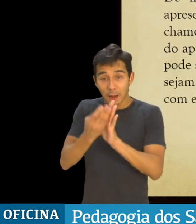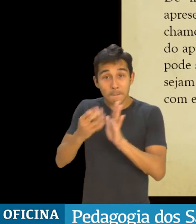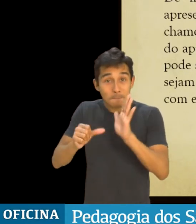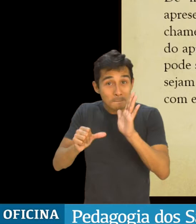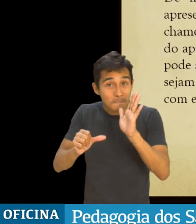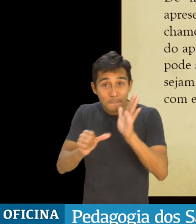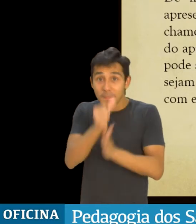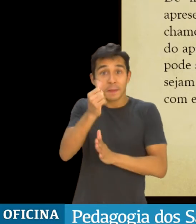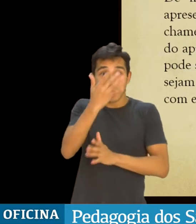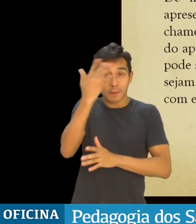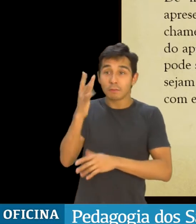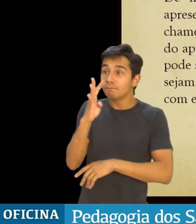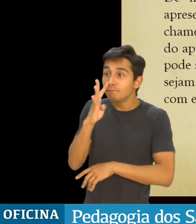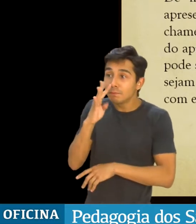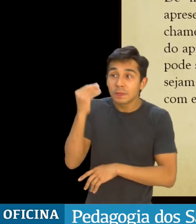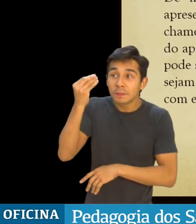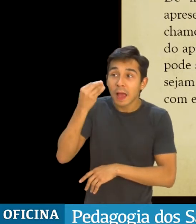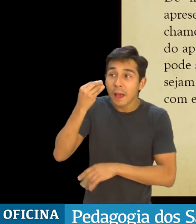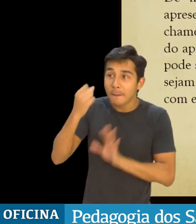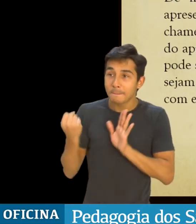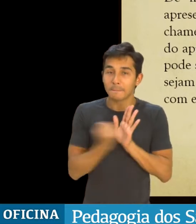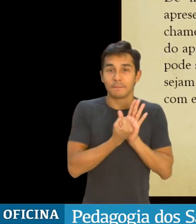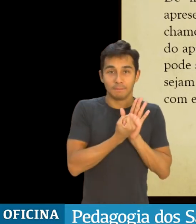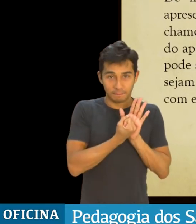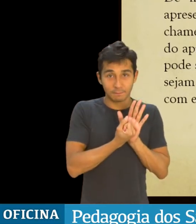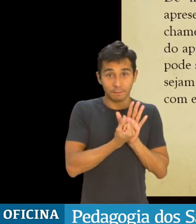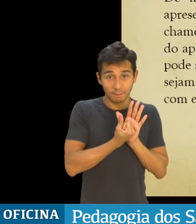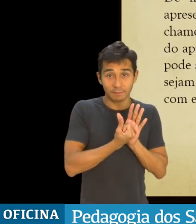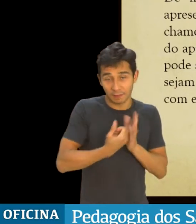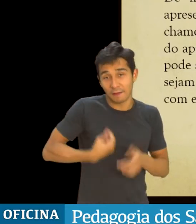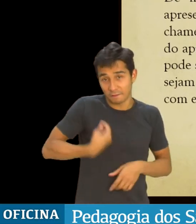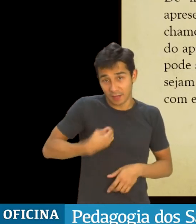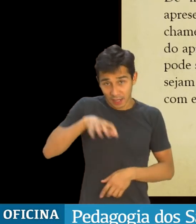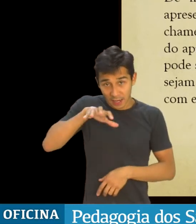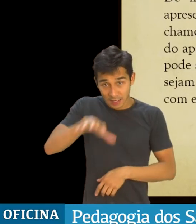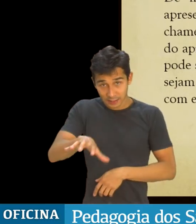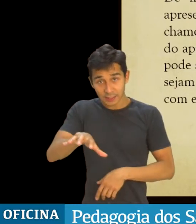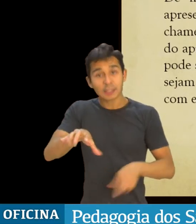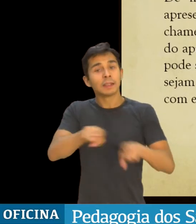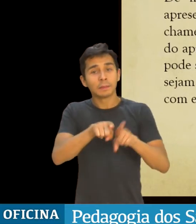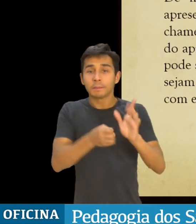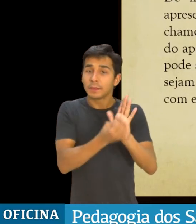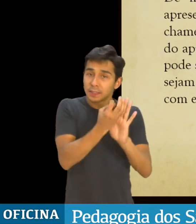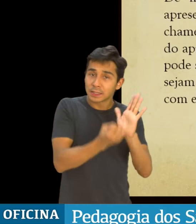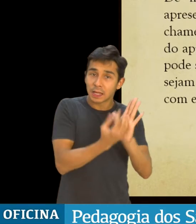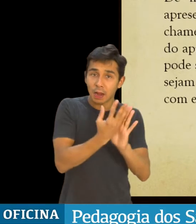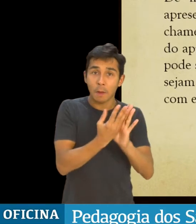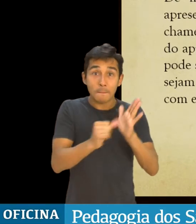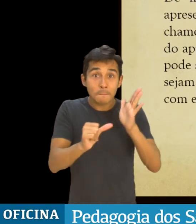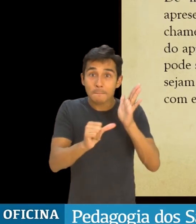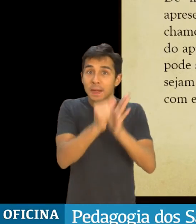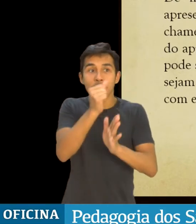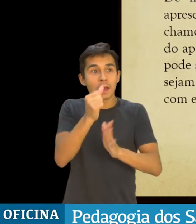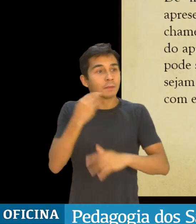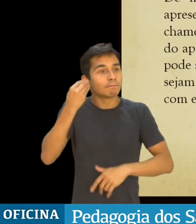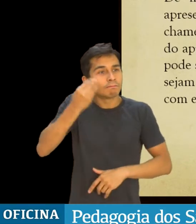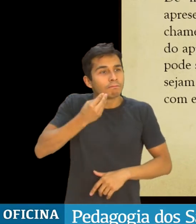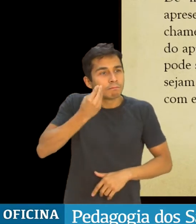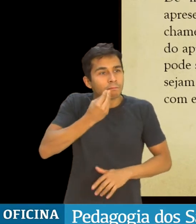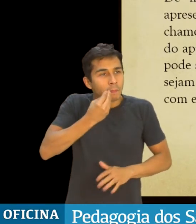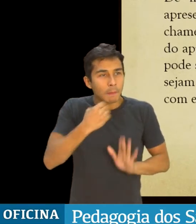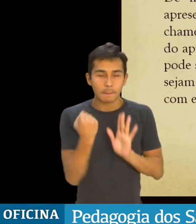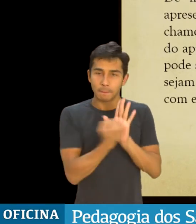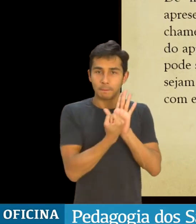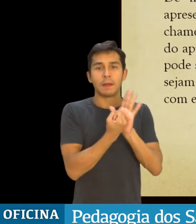fica. Na nossa vida e no sarau não é muito diferente, né? Então, eu falei um pouco do cenário, mas